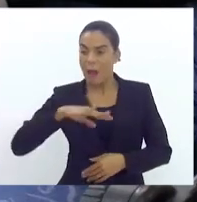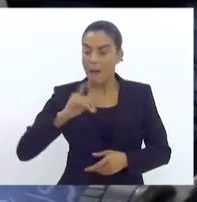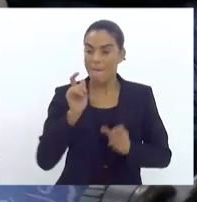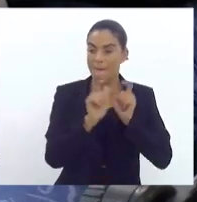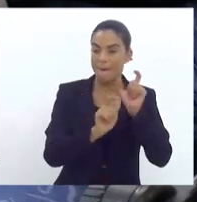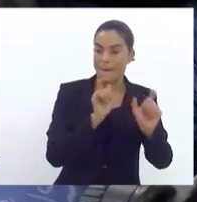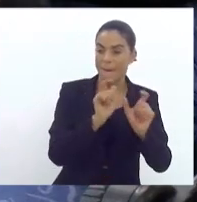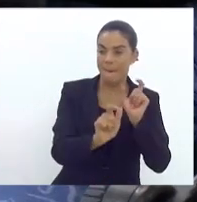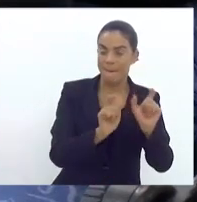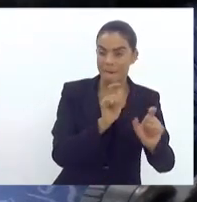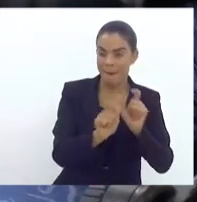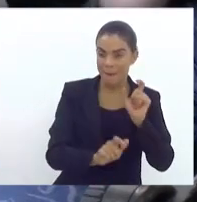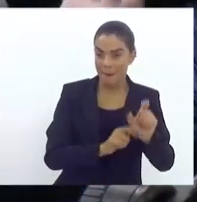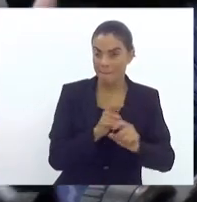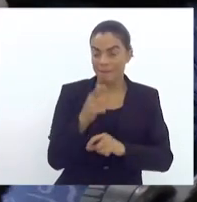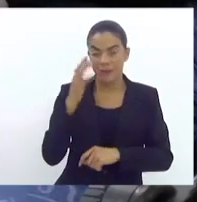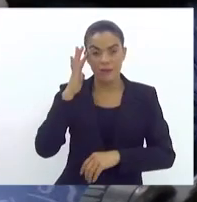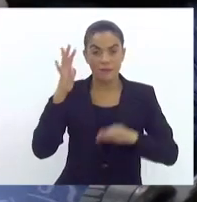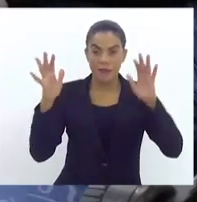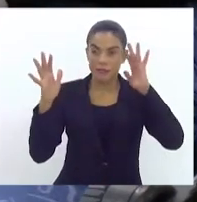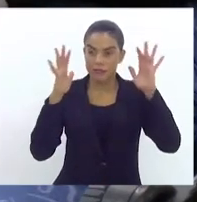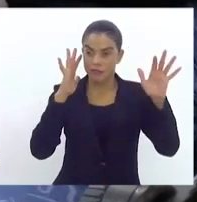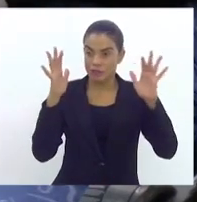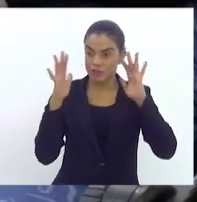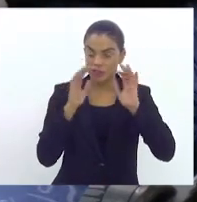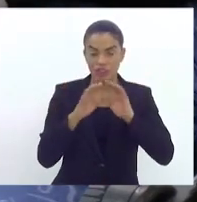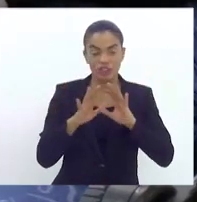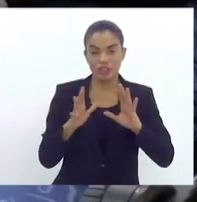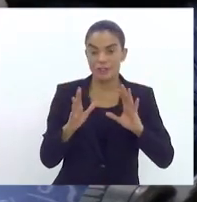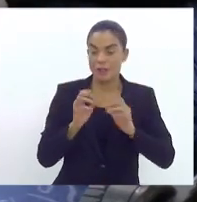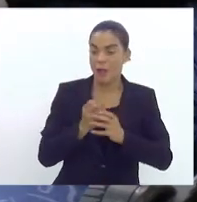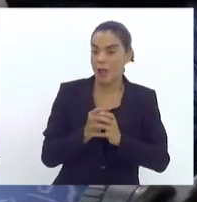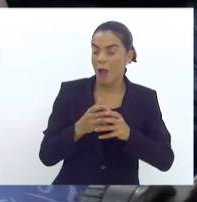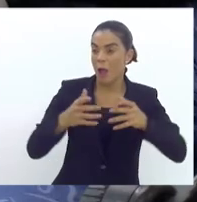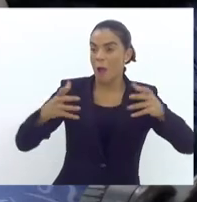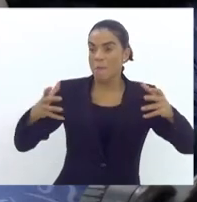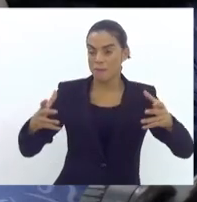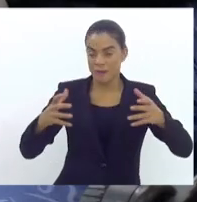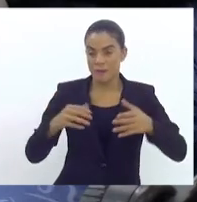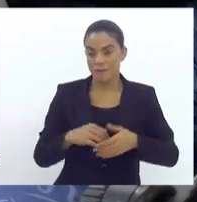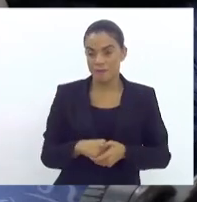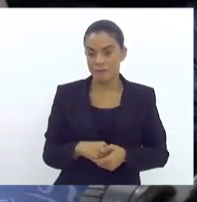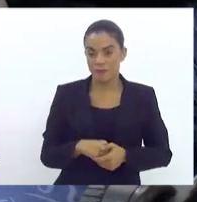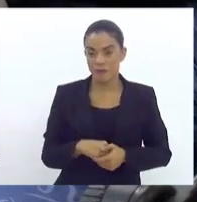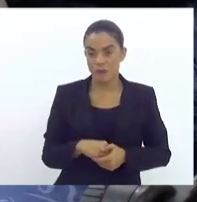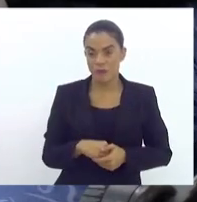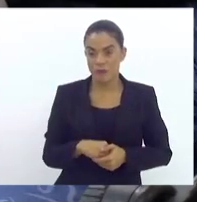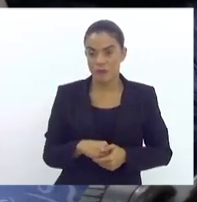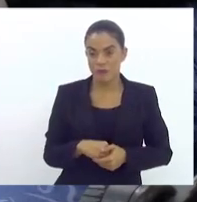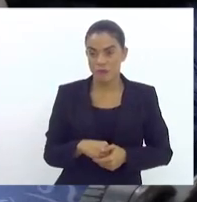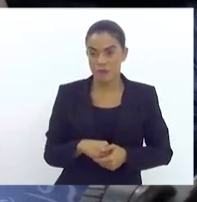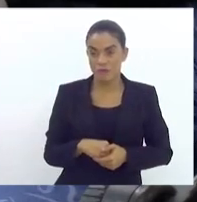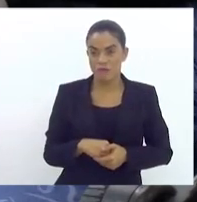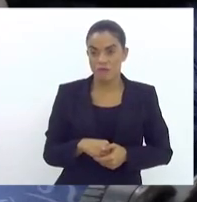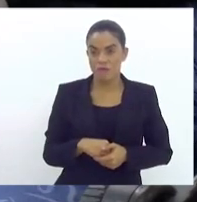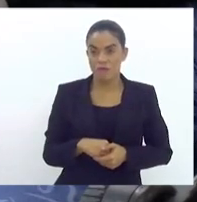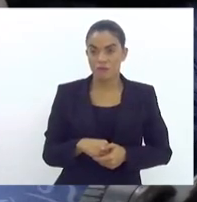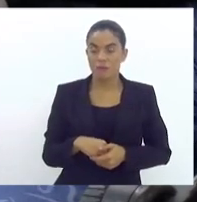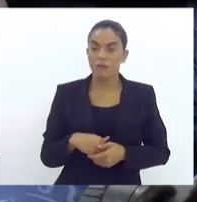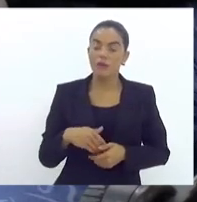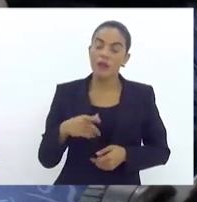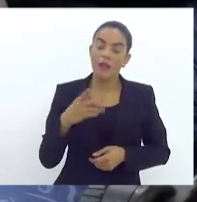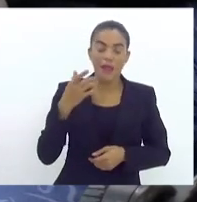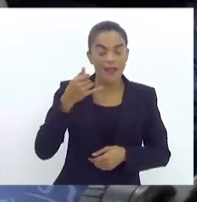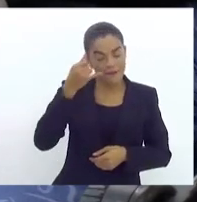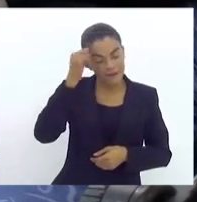contra homem então vamos botar o universo então alargasse o universo vai evitar mais